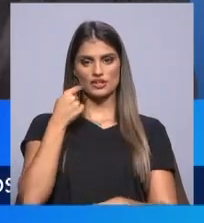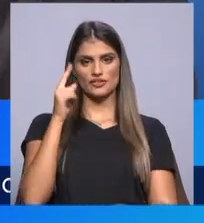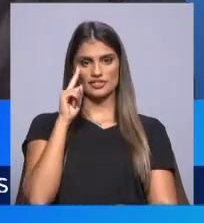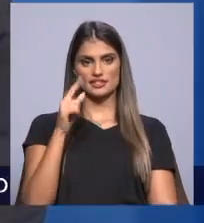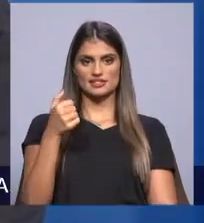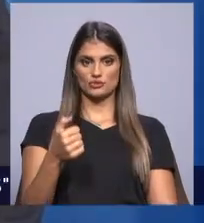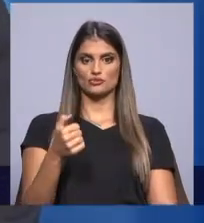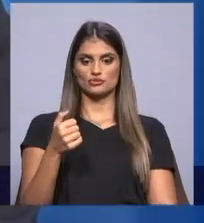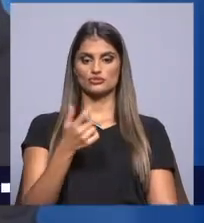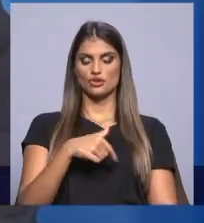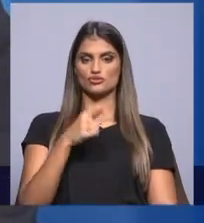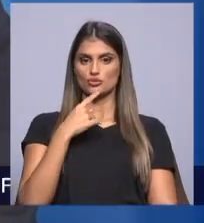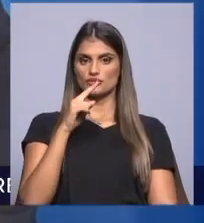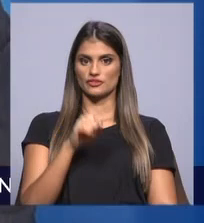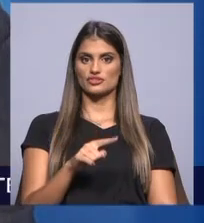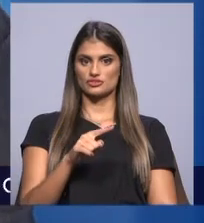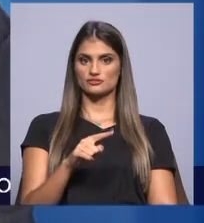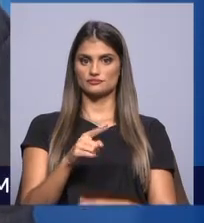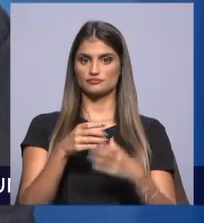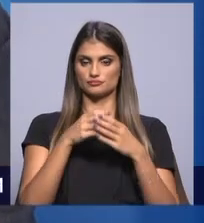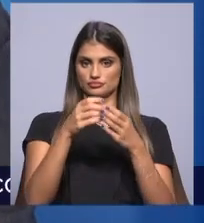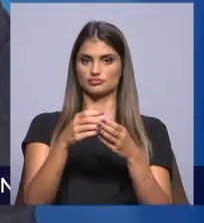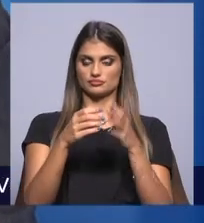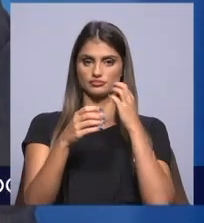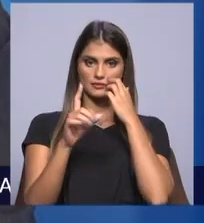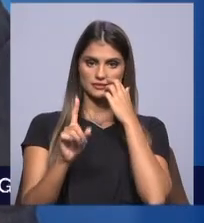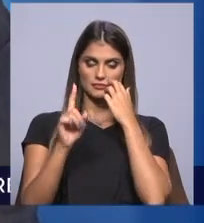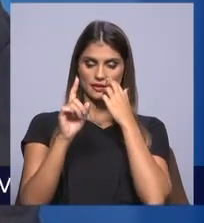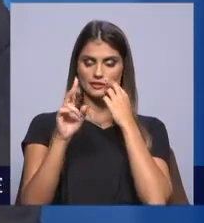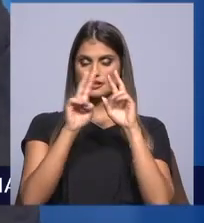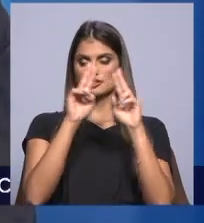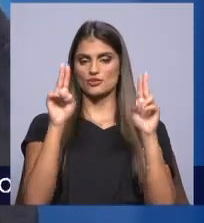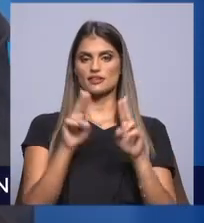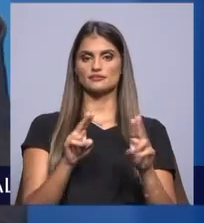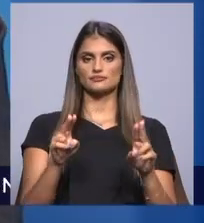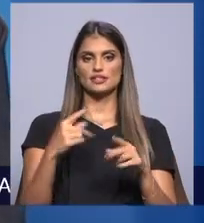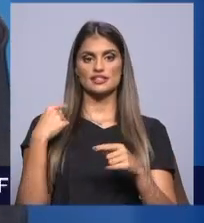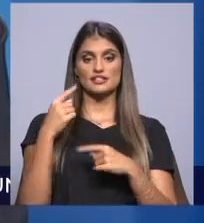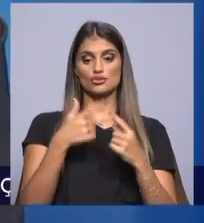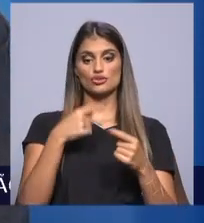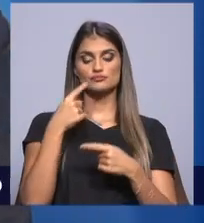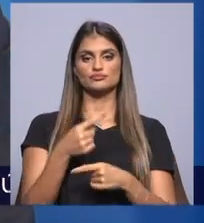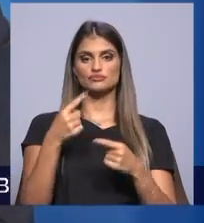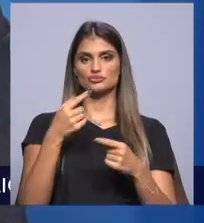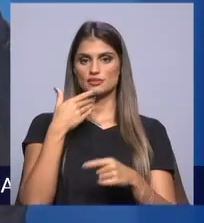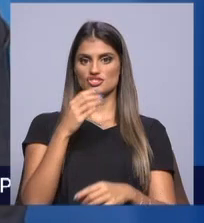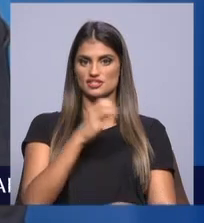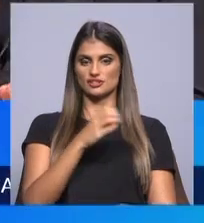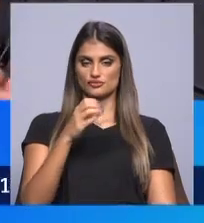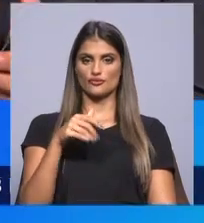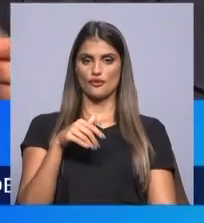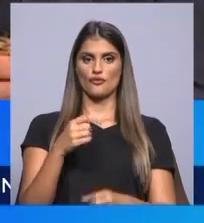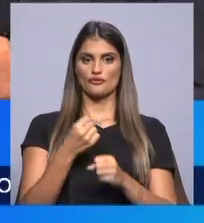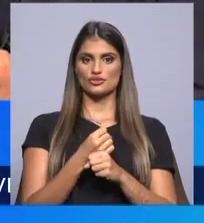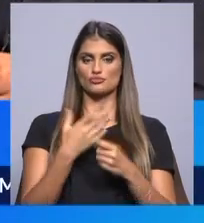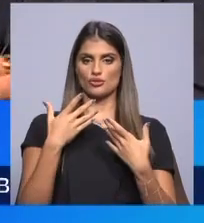5, que tivemos mais uma missão tripulada da SpaceX para a Estação Espacial Internacional e, como é tradição, nós damos conta aqui das experiências científicas que vão ser realizadas